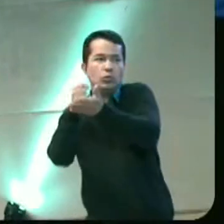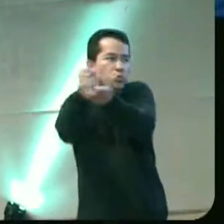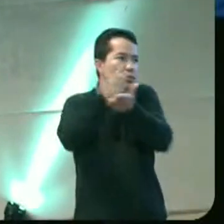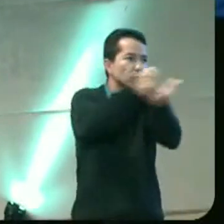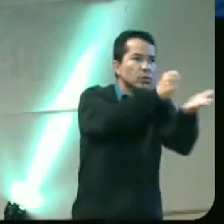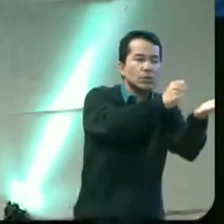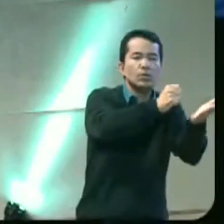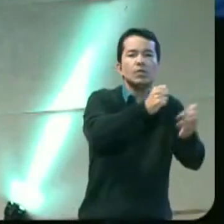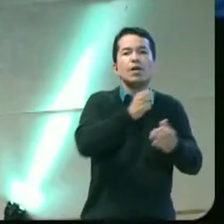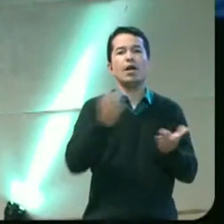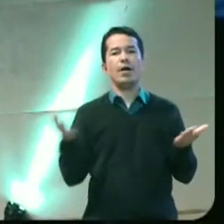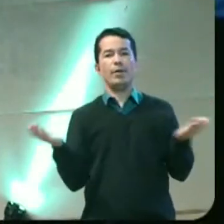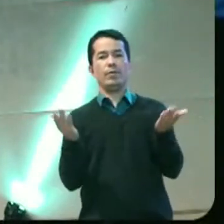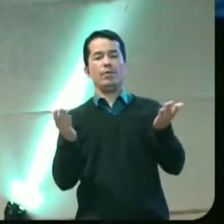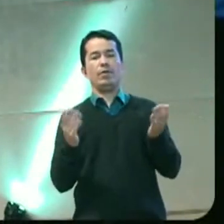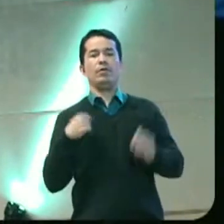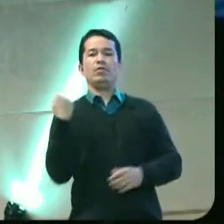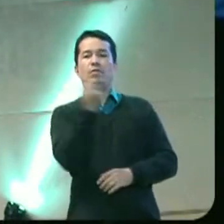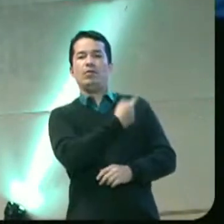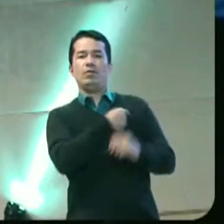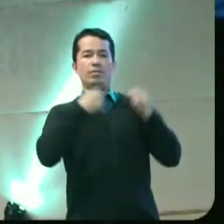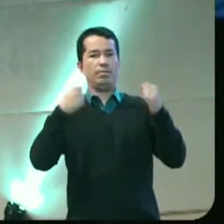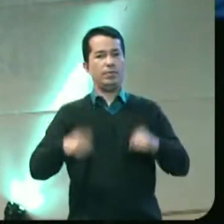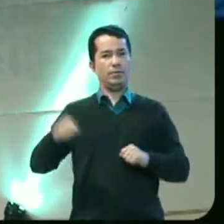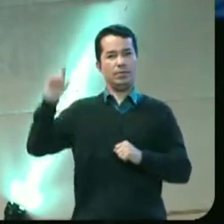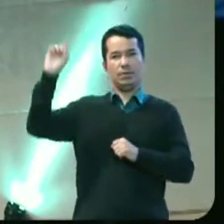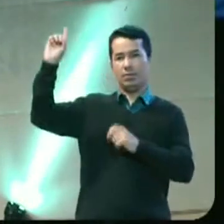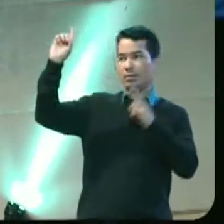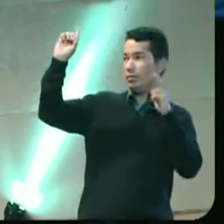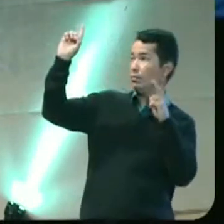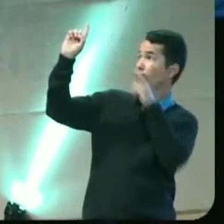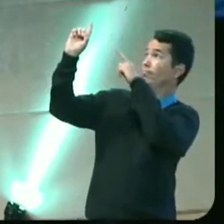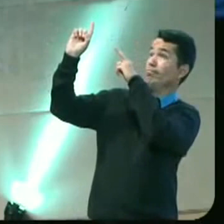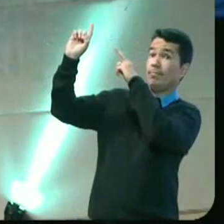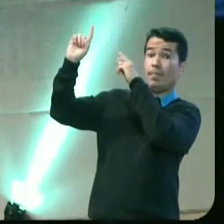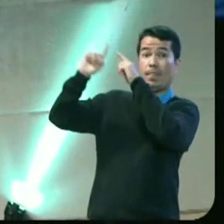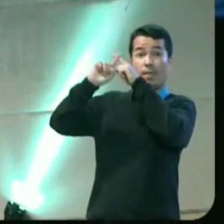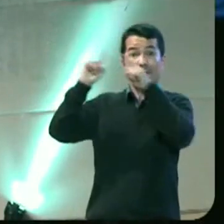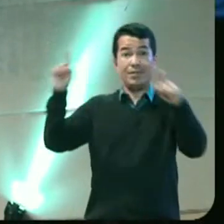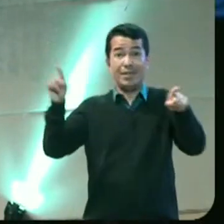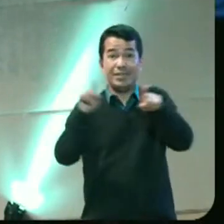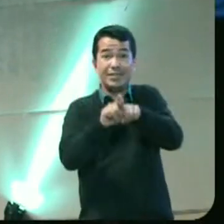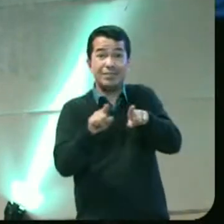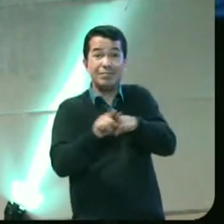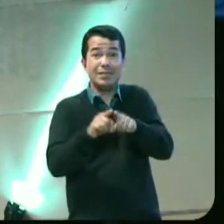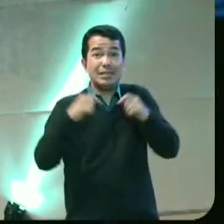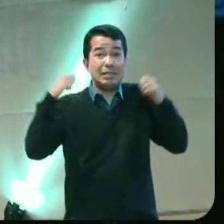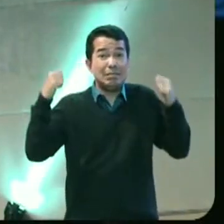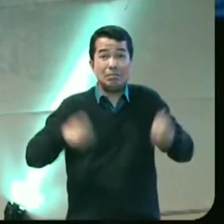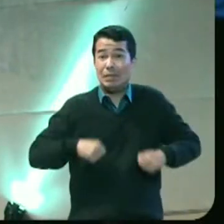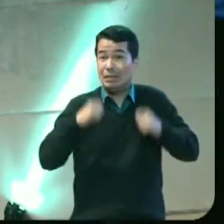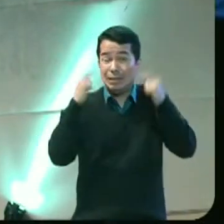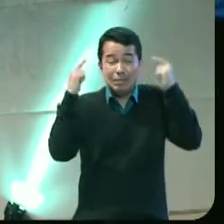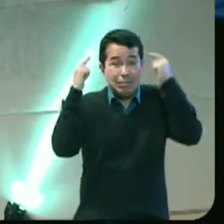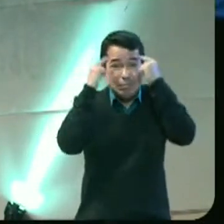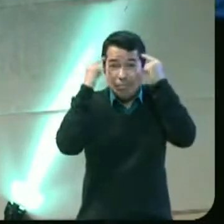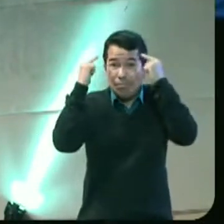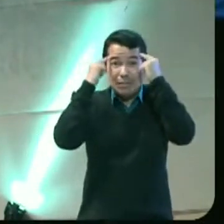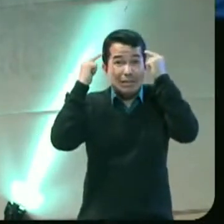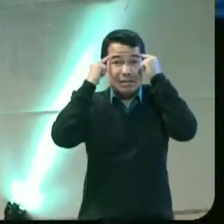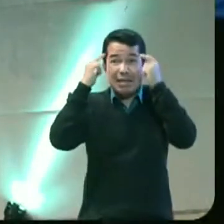lembrar quão frágeis somos, mas de valorizar o que é mais importante: a vida com Ele e